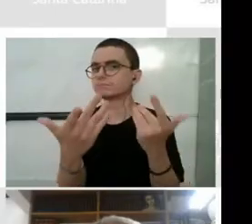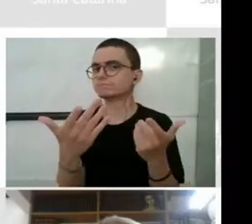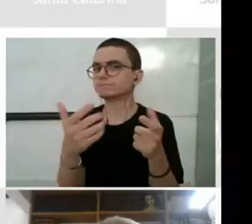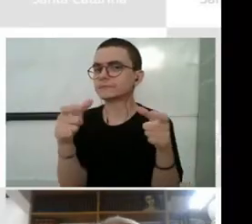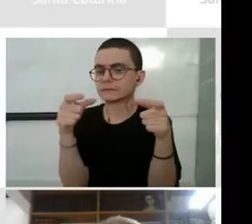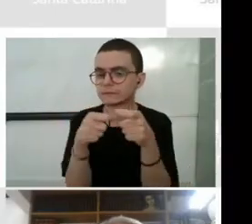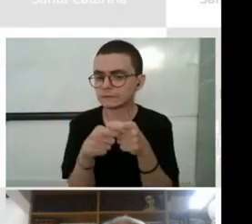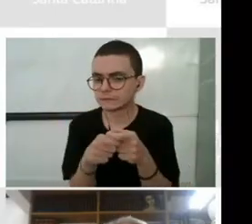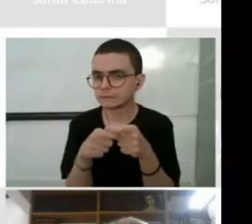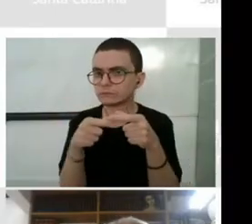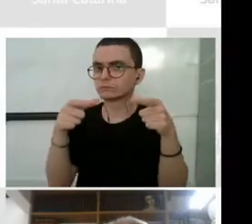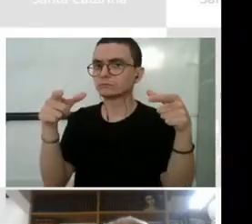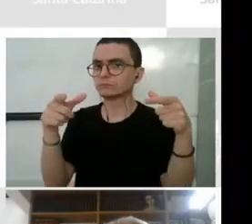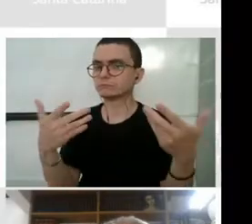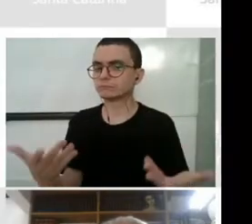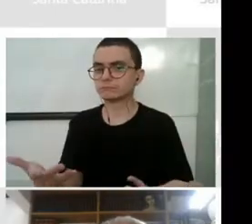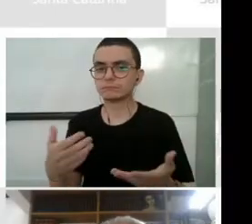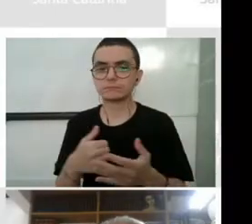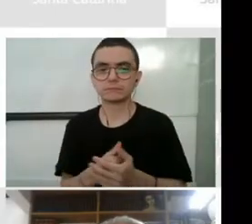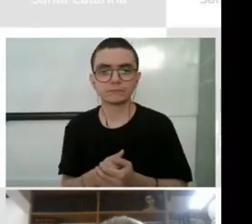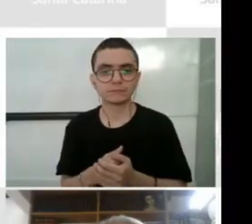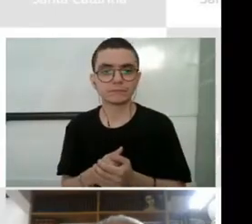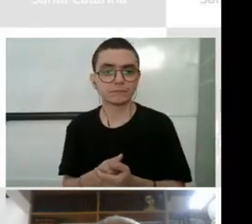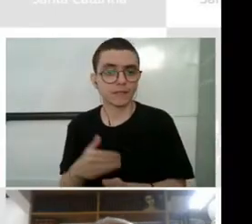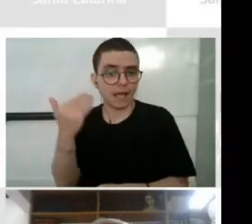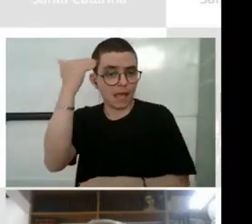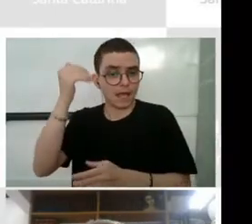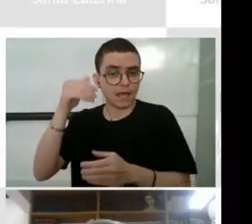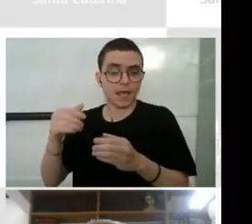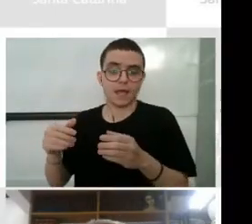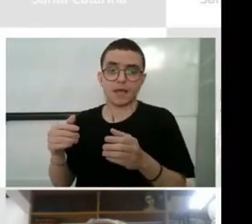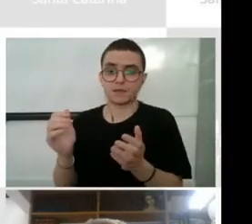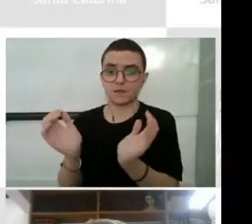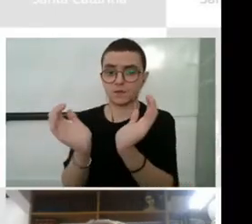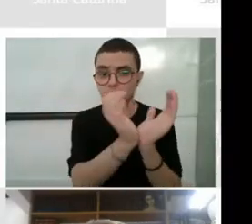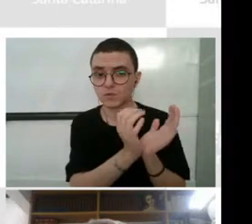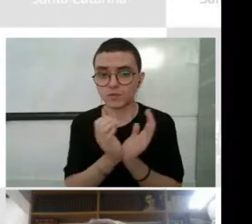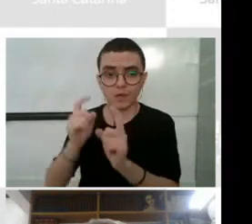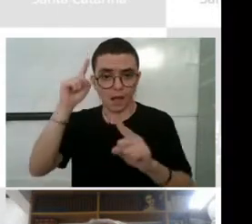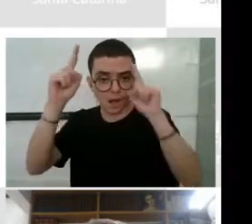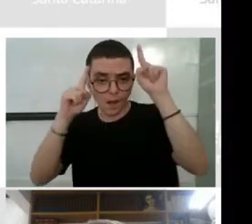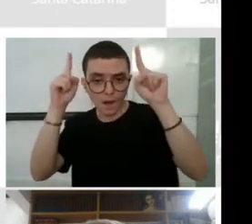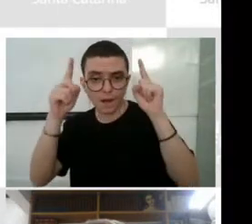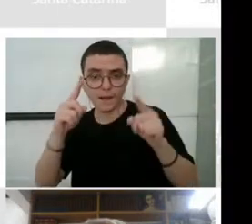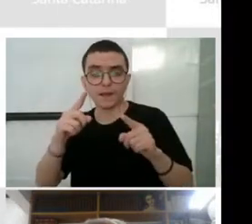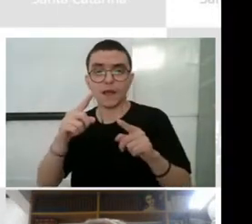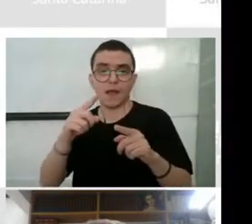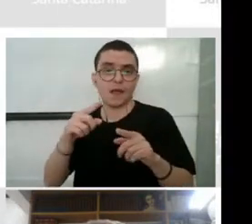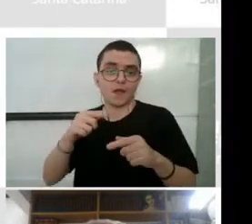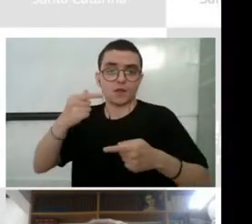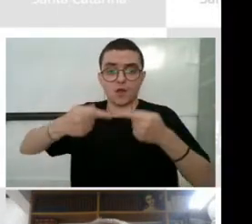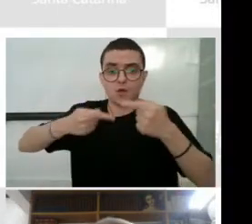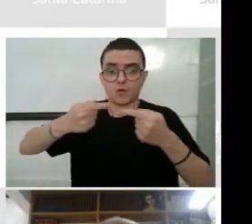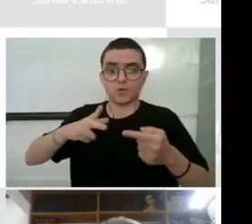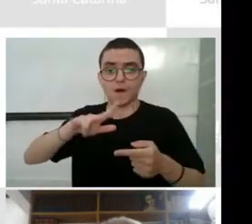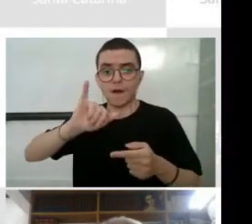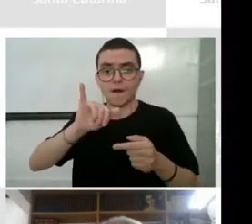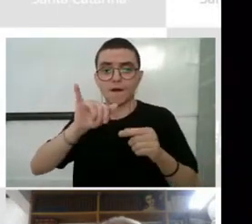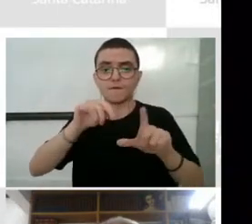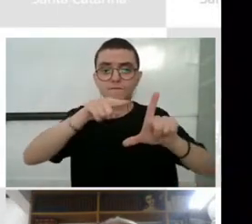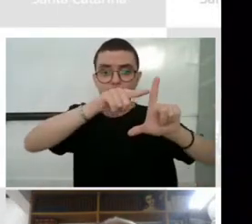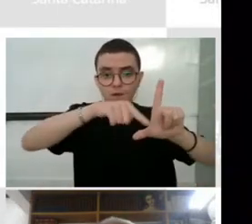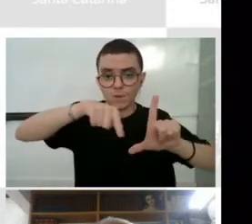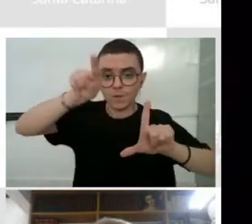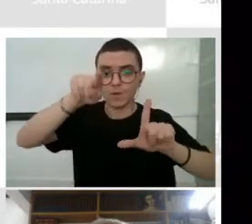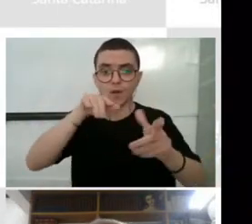aumentando. Tomados em conjunto, os planos e projeções dos governos levariam a um aumento na produção mundial de carvão até